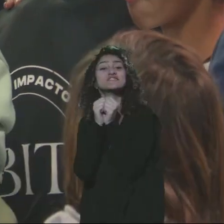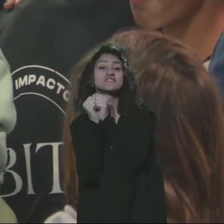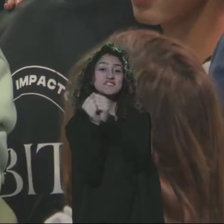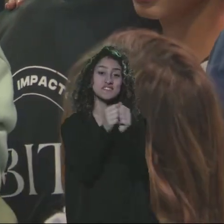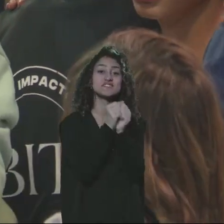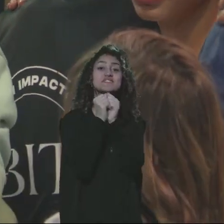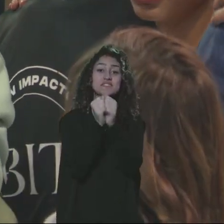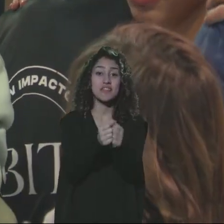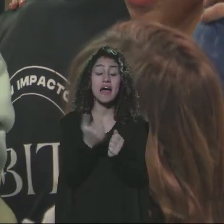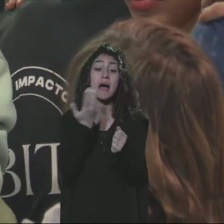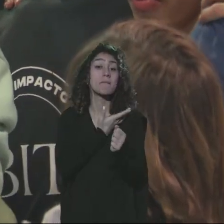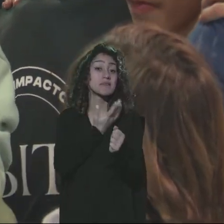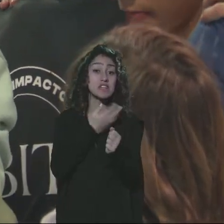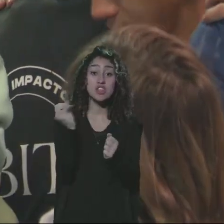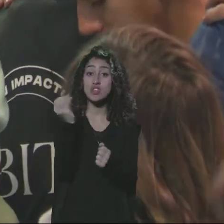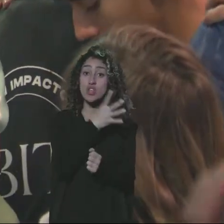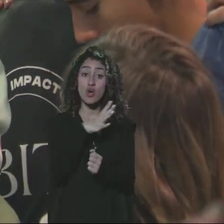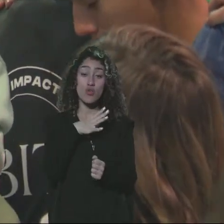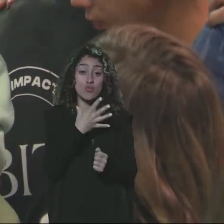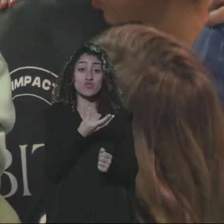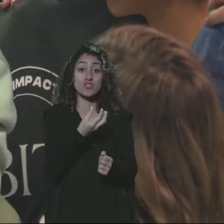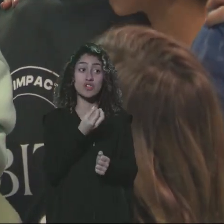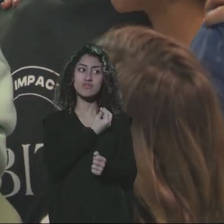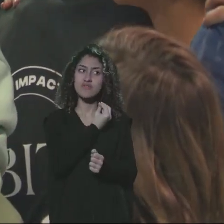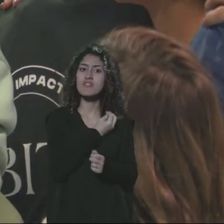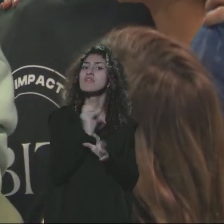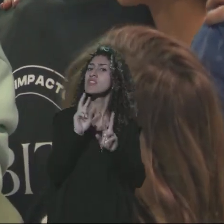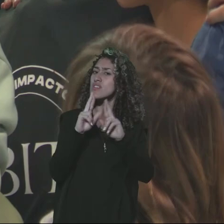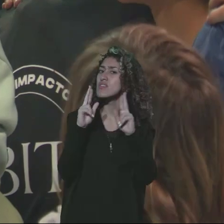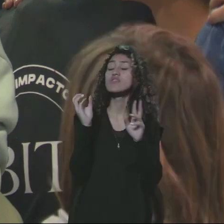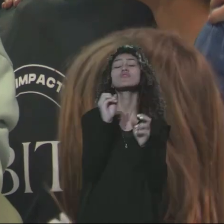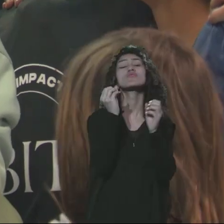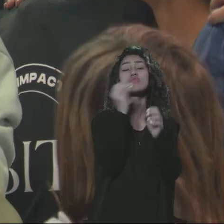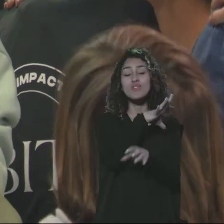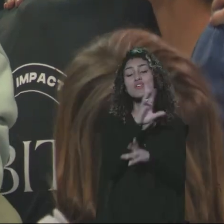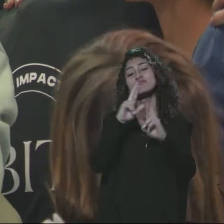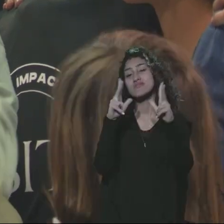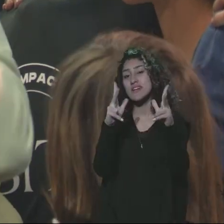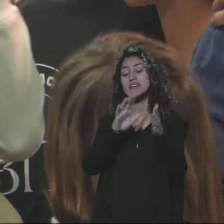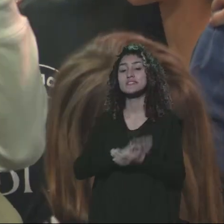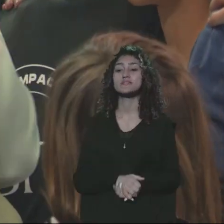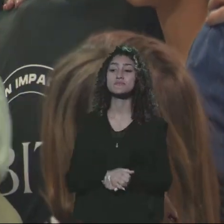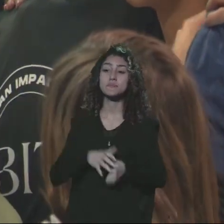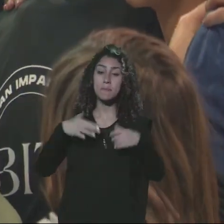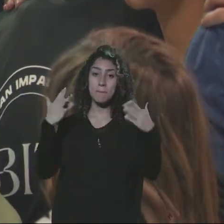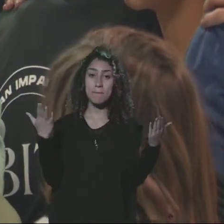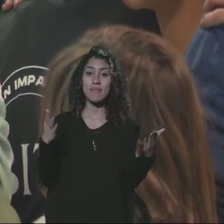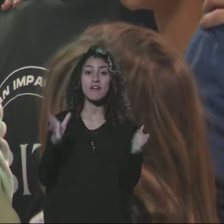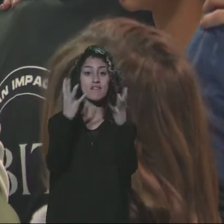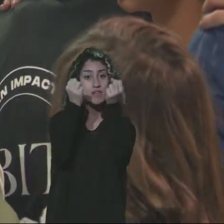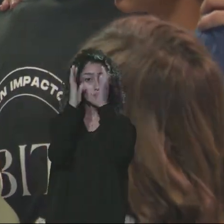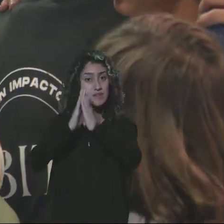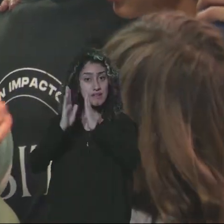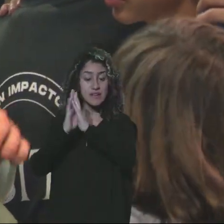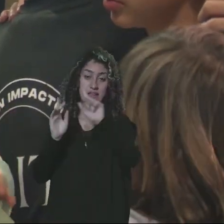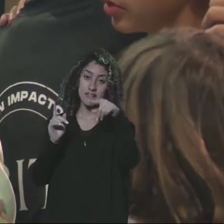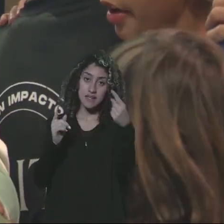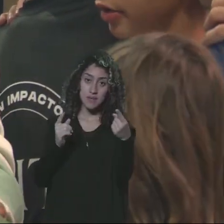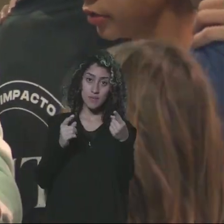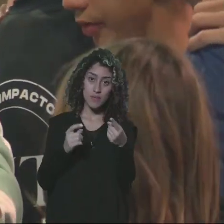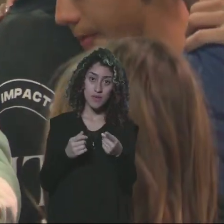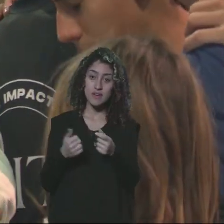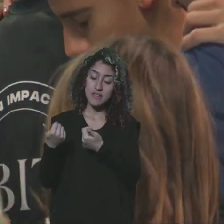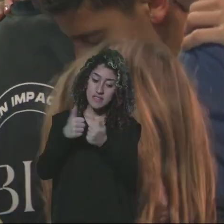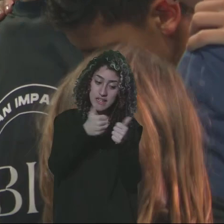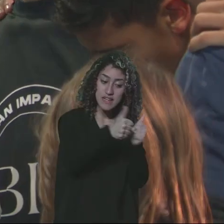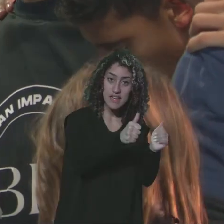vida nova, amizades novas, um jeito novo de viver. Tá bom? Vou orar com você, depois vai ali no cantinho e dá um nome, tá bom? Fecha os seus